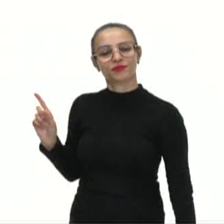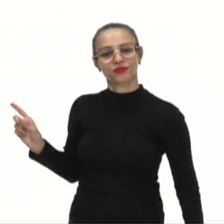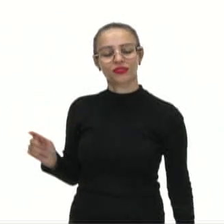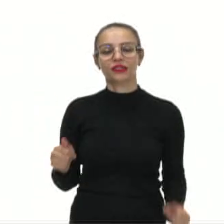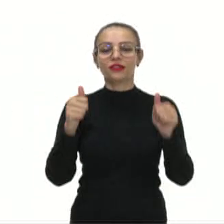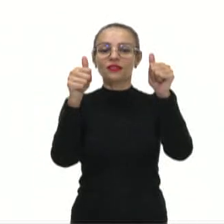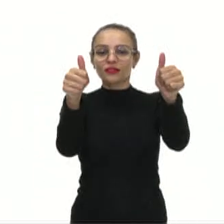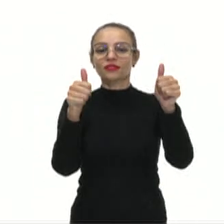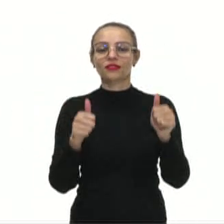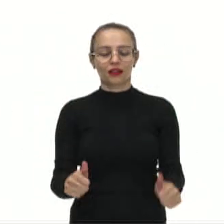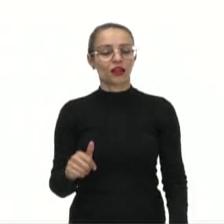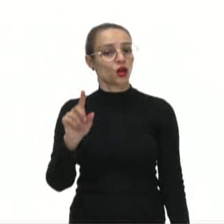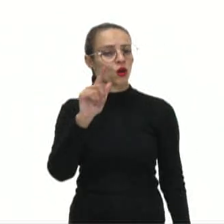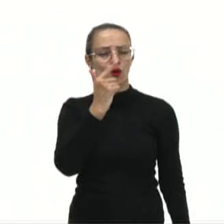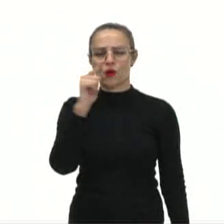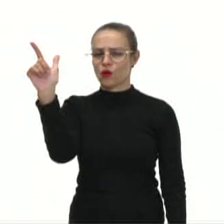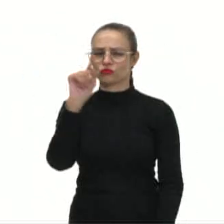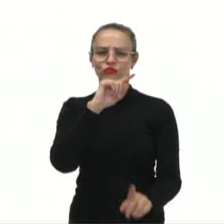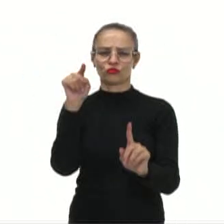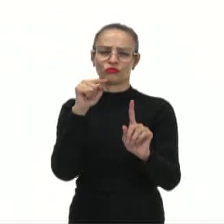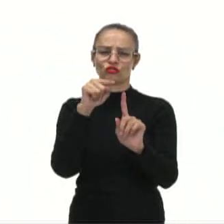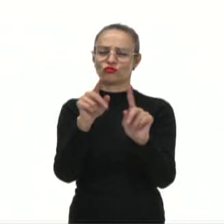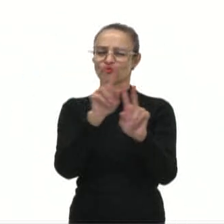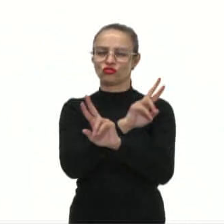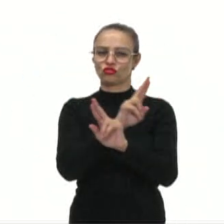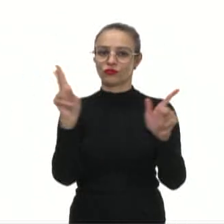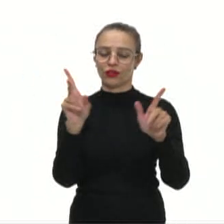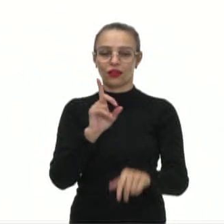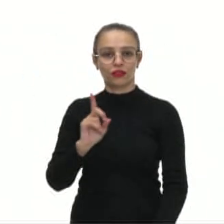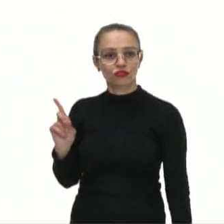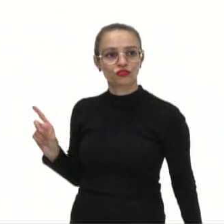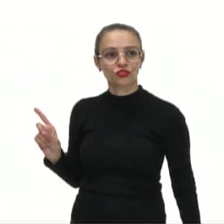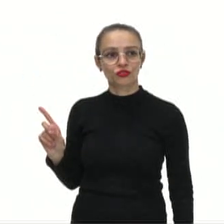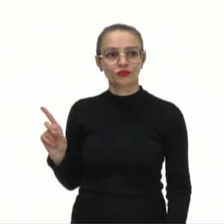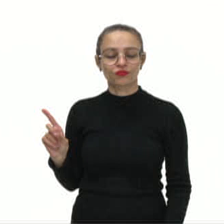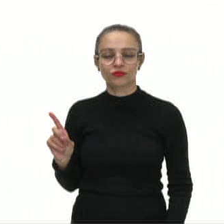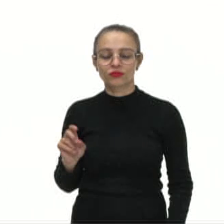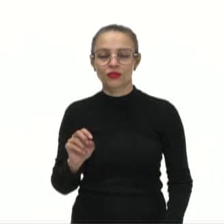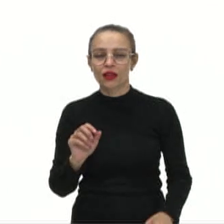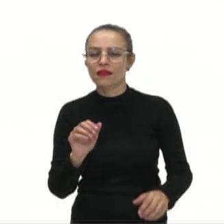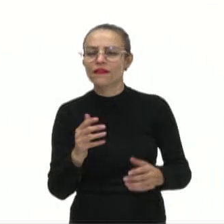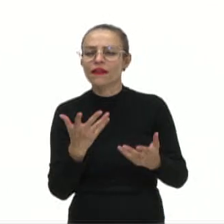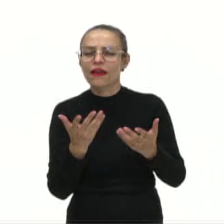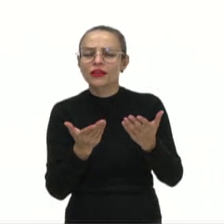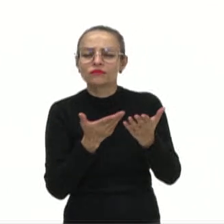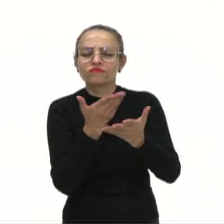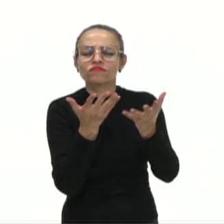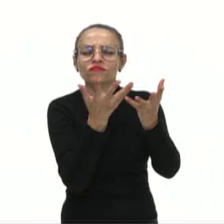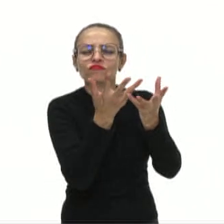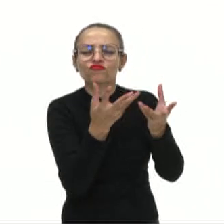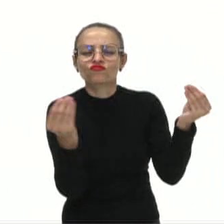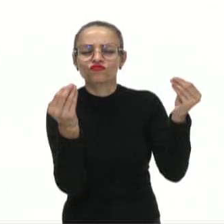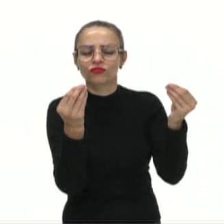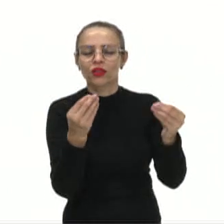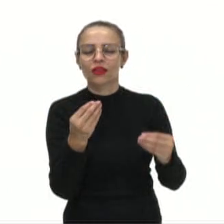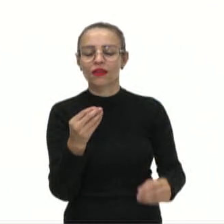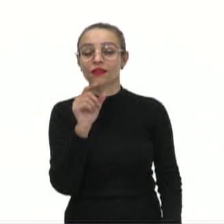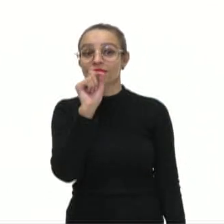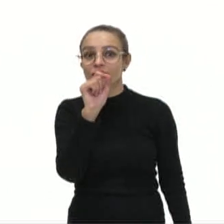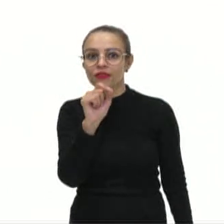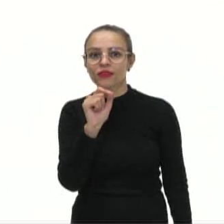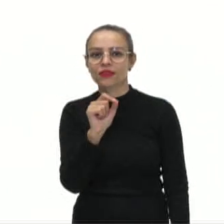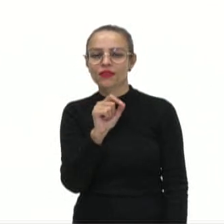que tem um outro objetivo, né? Ele quer persuadir, ele quer